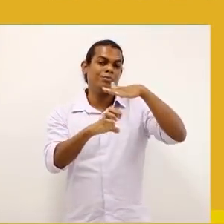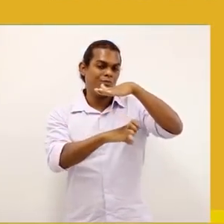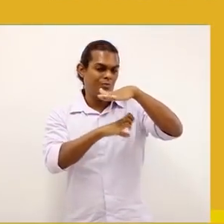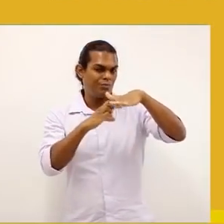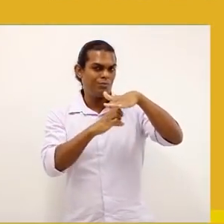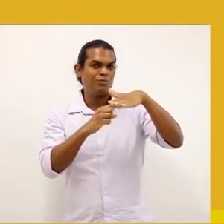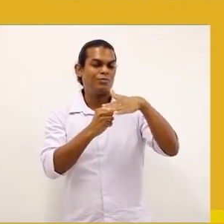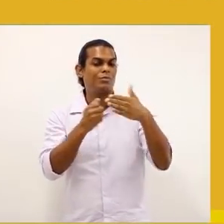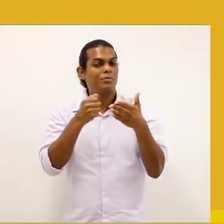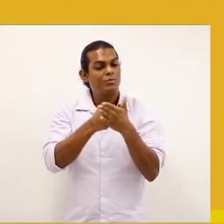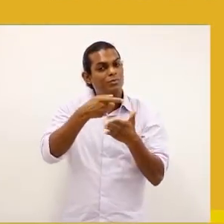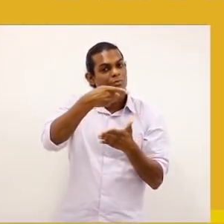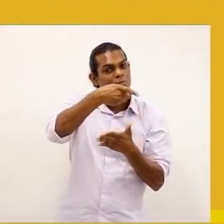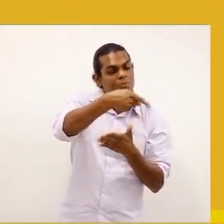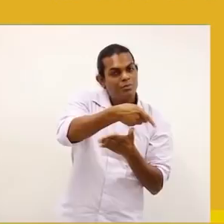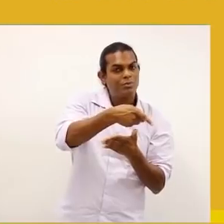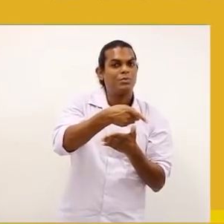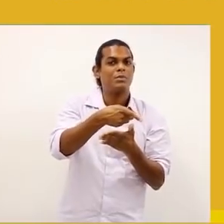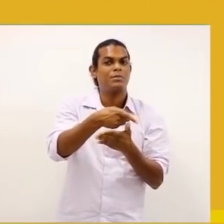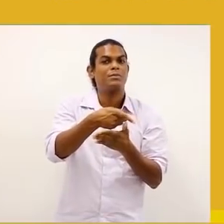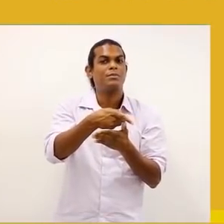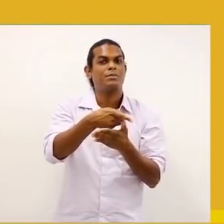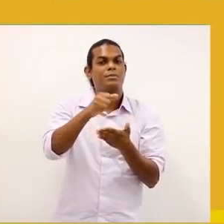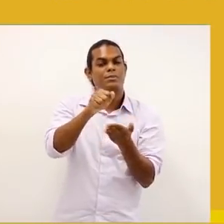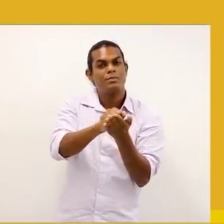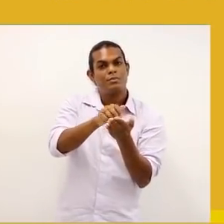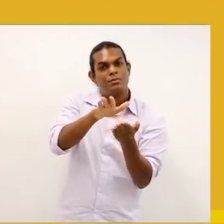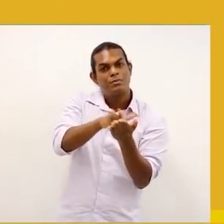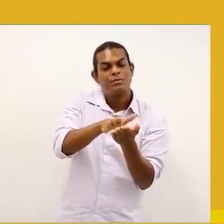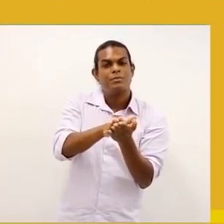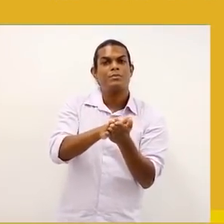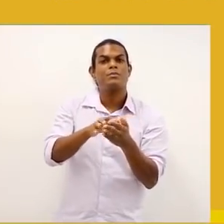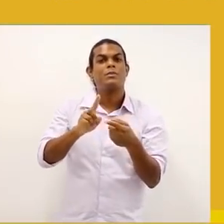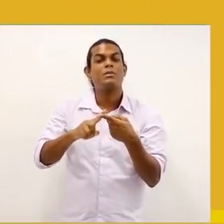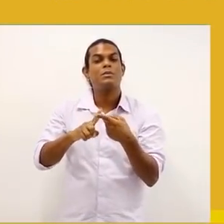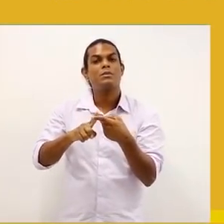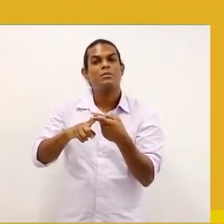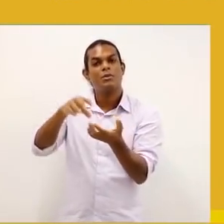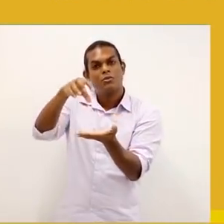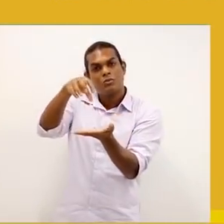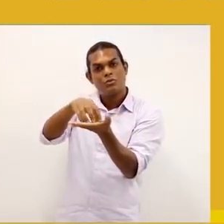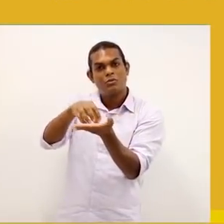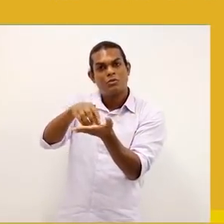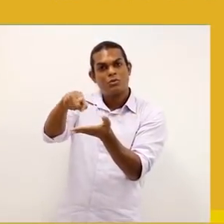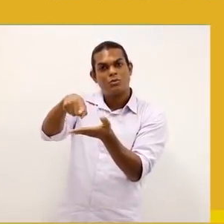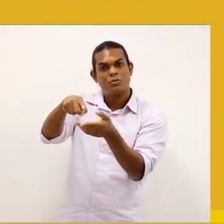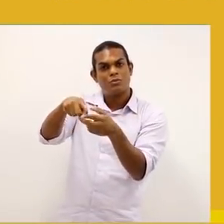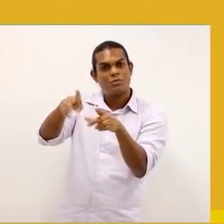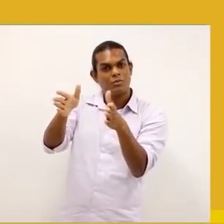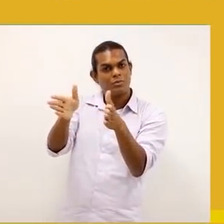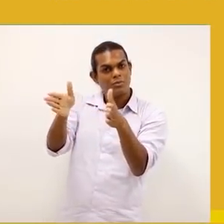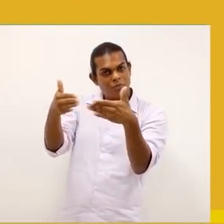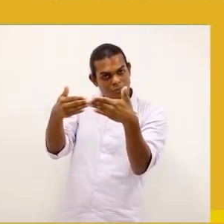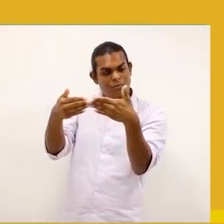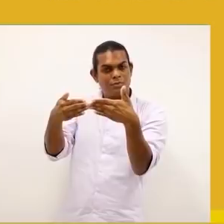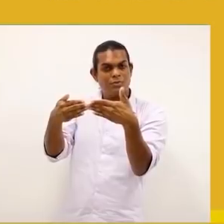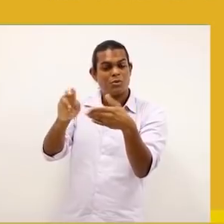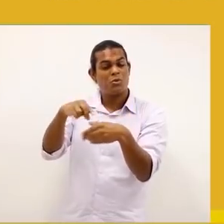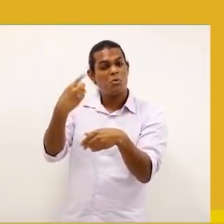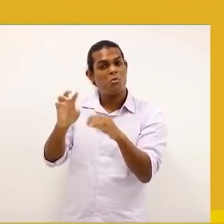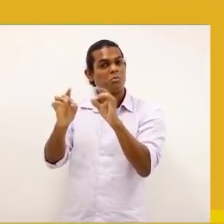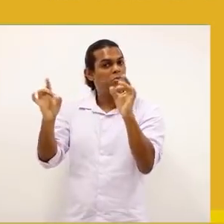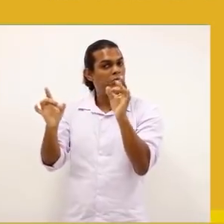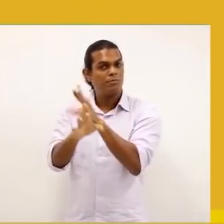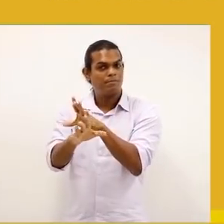tipo multa, tipo inclusive fechamento de setores da empresa se não for cumprido na reincidência do não